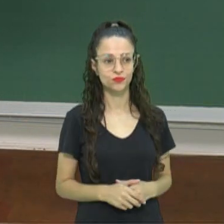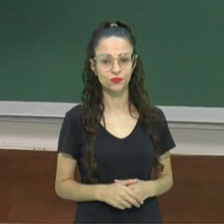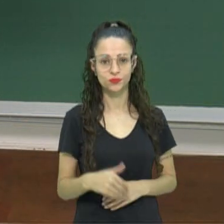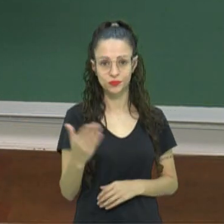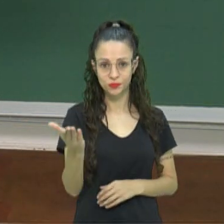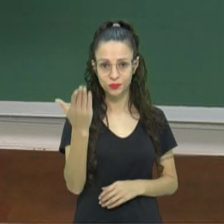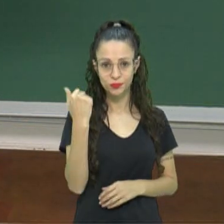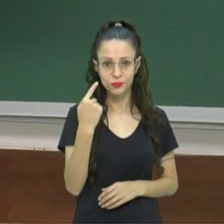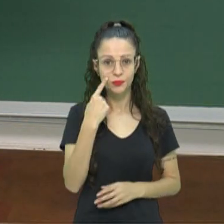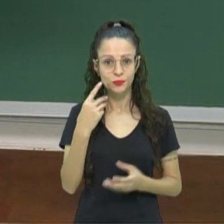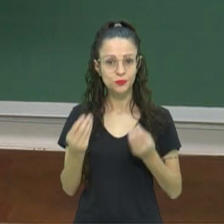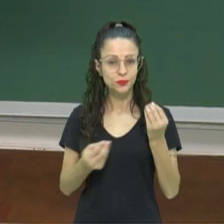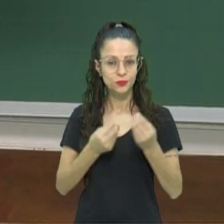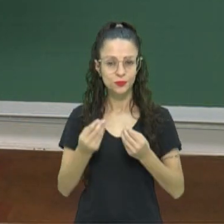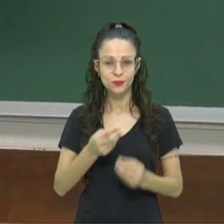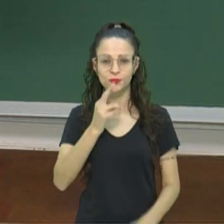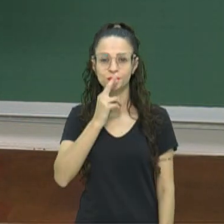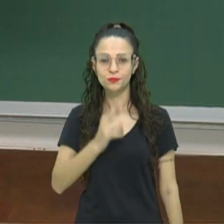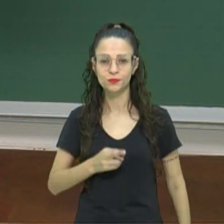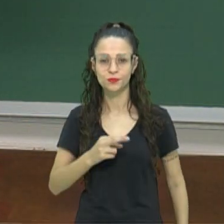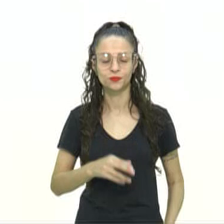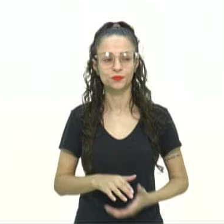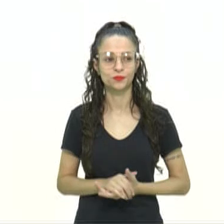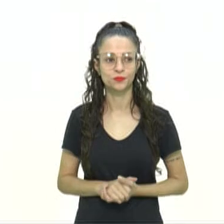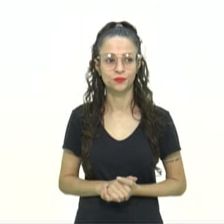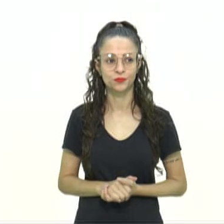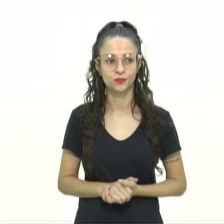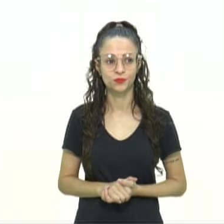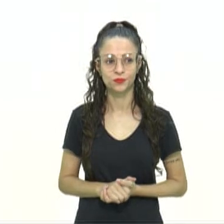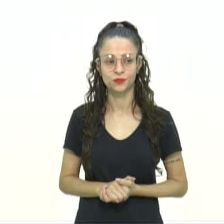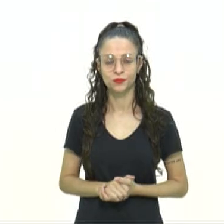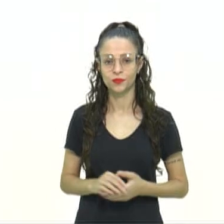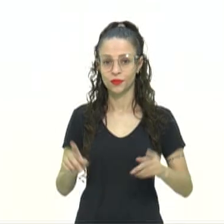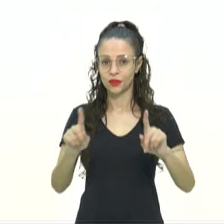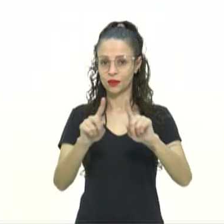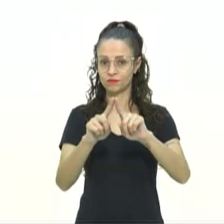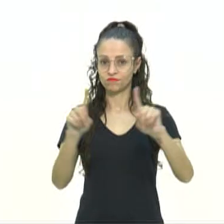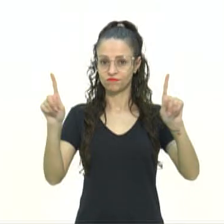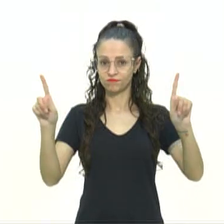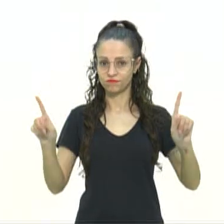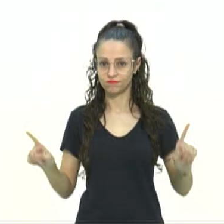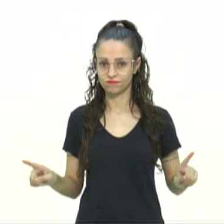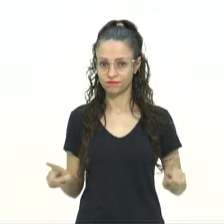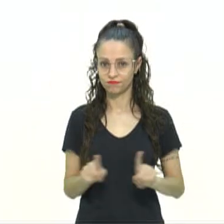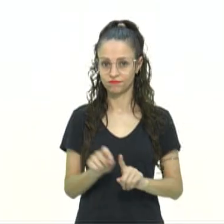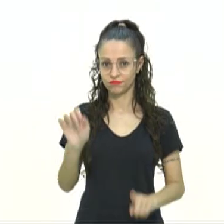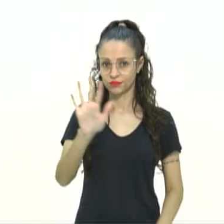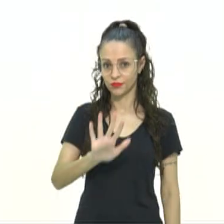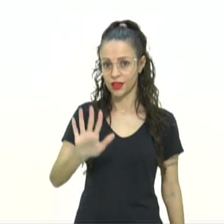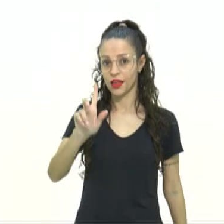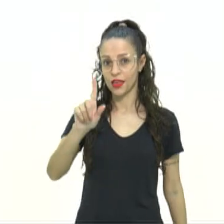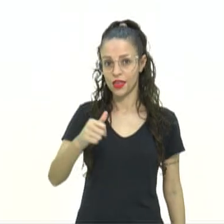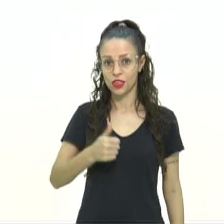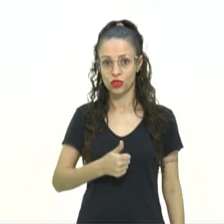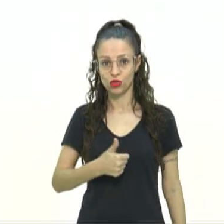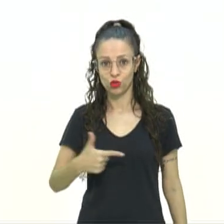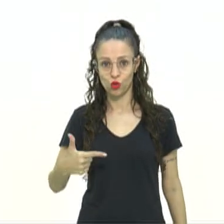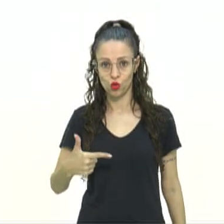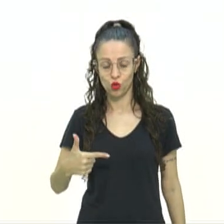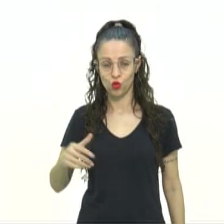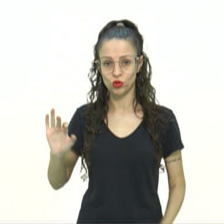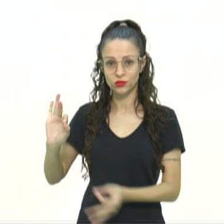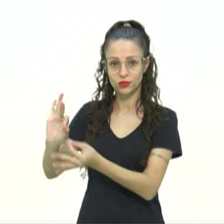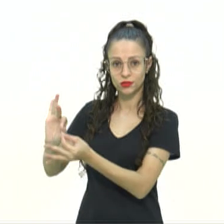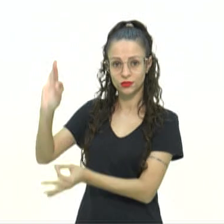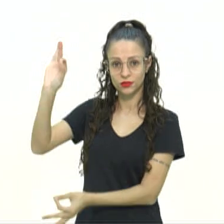Vamos ver então como é que resolve? Ó, a área total do terreno é 12 vezes 6, a medida da base